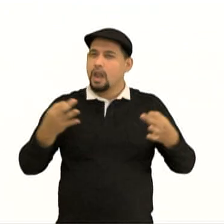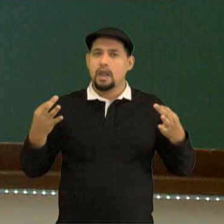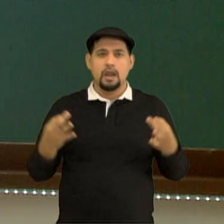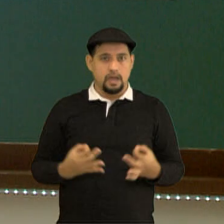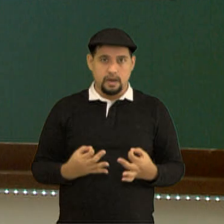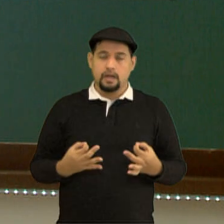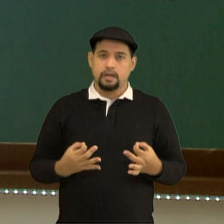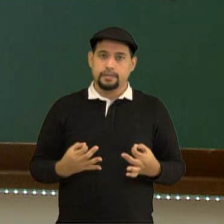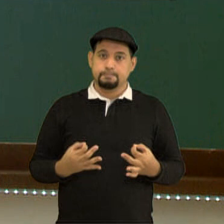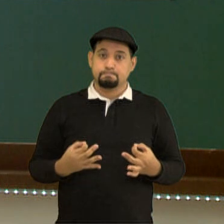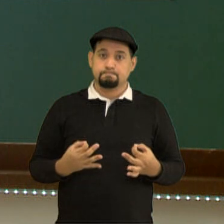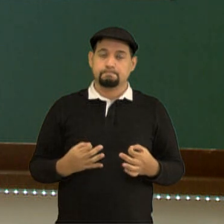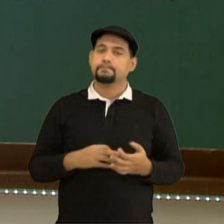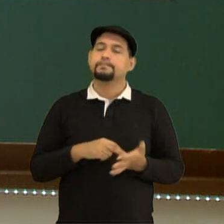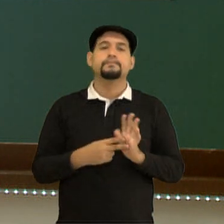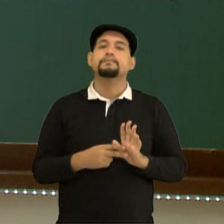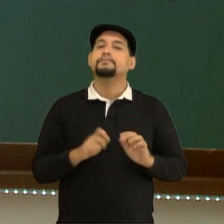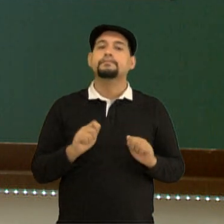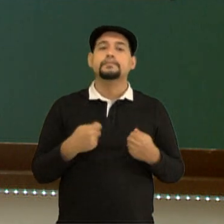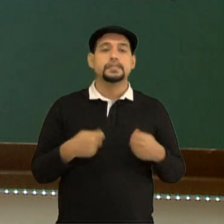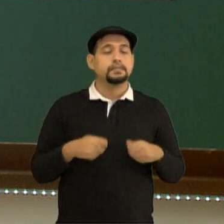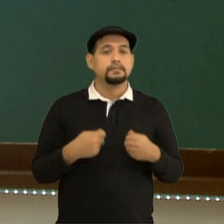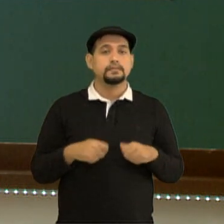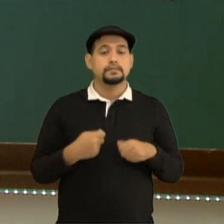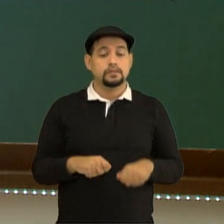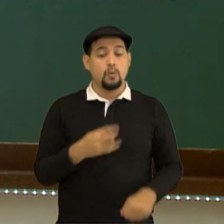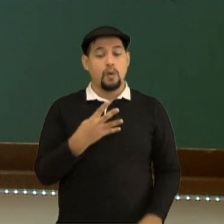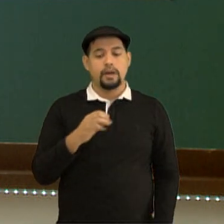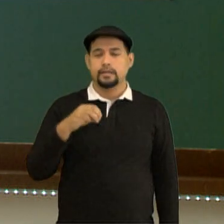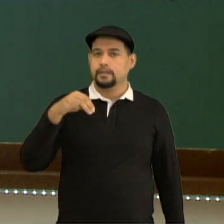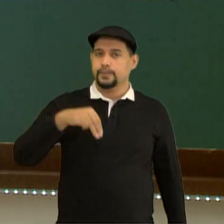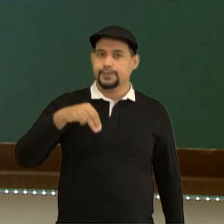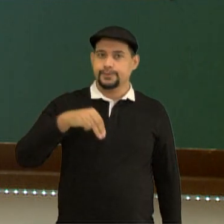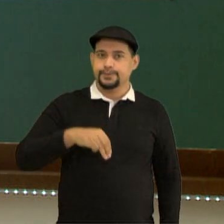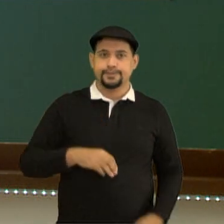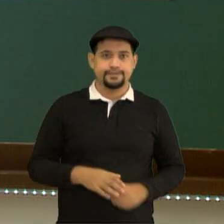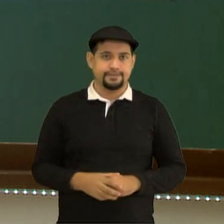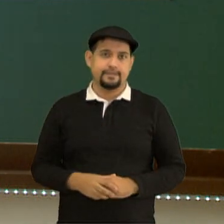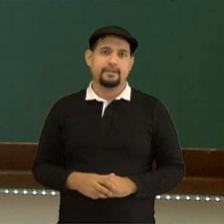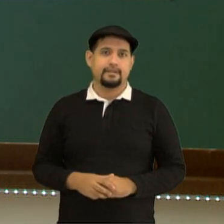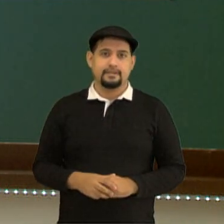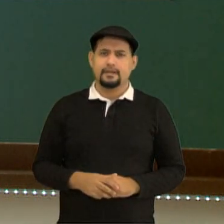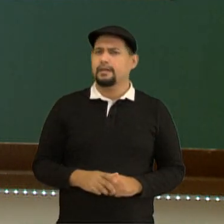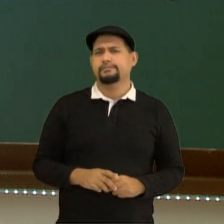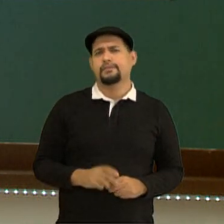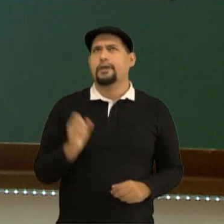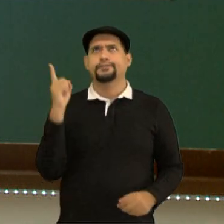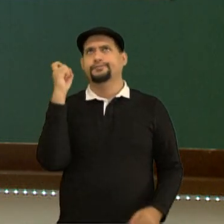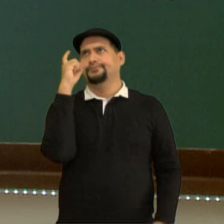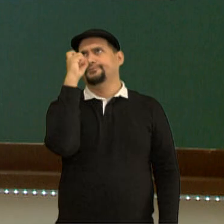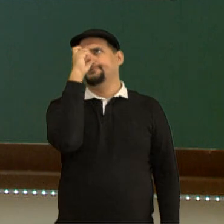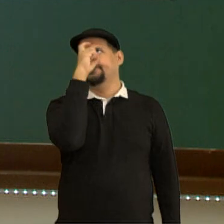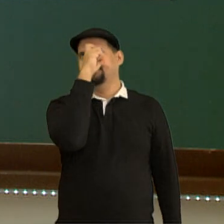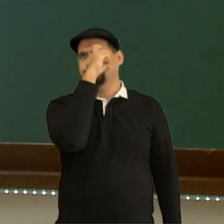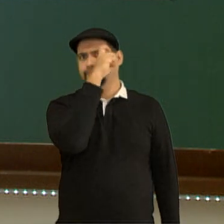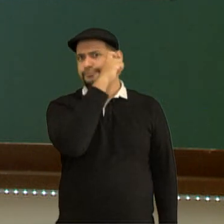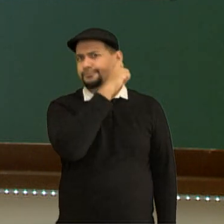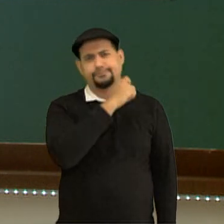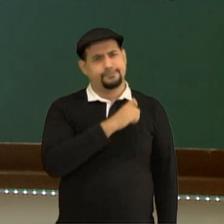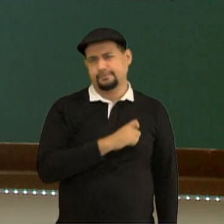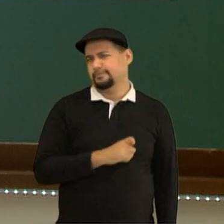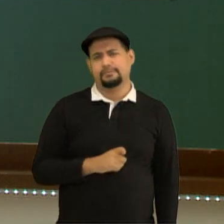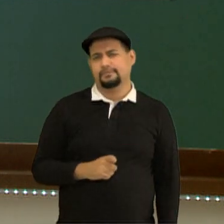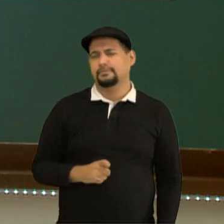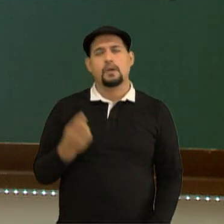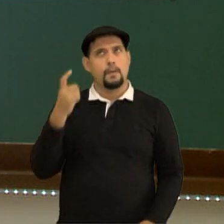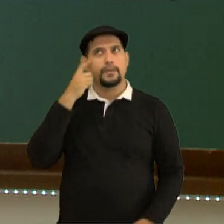completamente essa fonte, serão necessários 40 minutos. Viu? Não é tão complexo quanto a gente